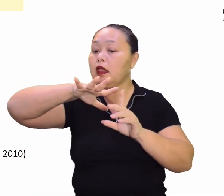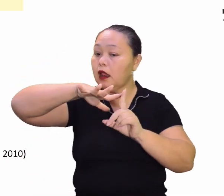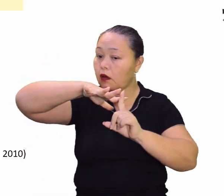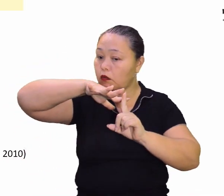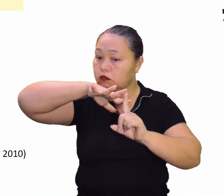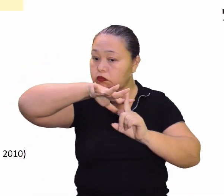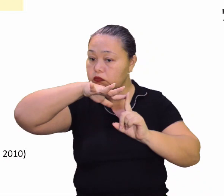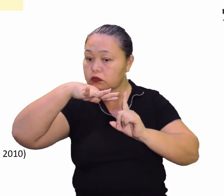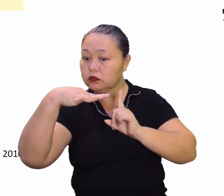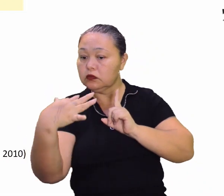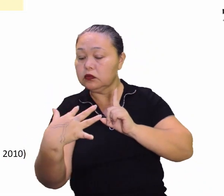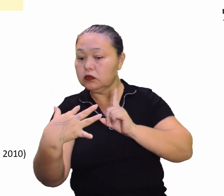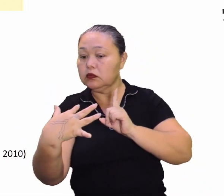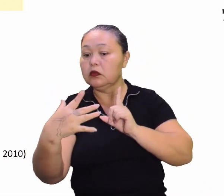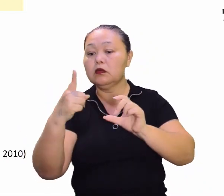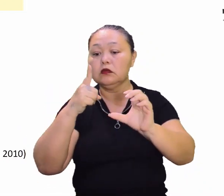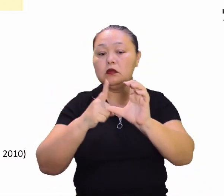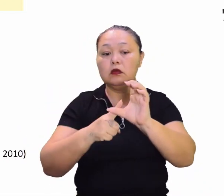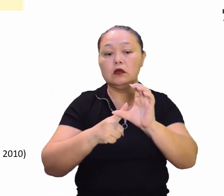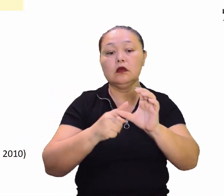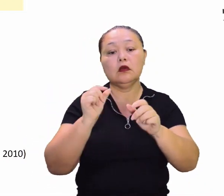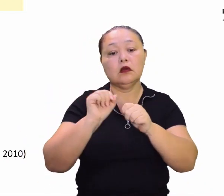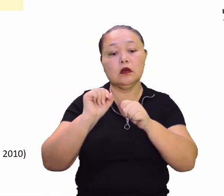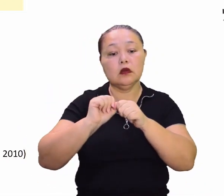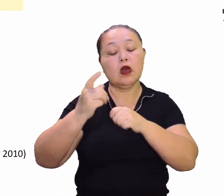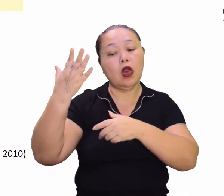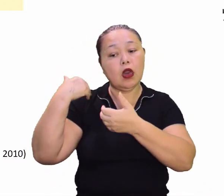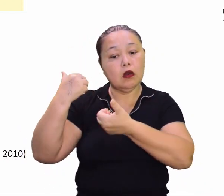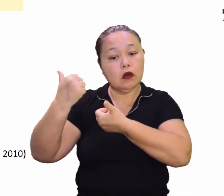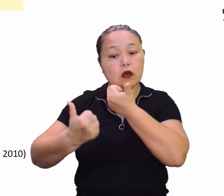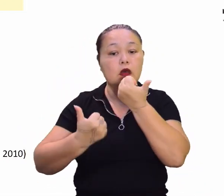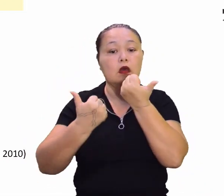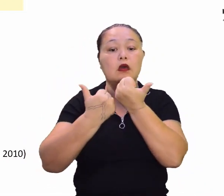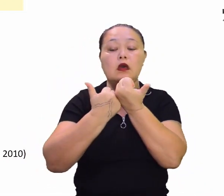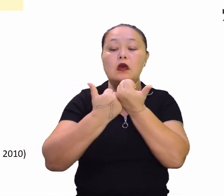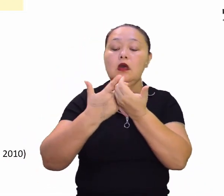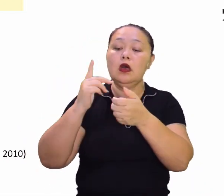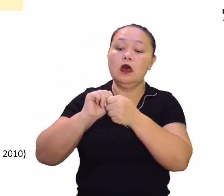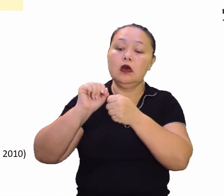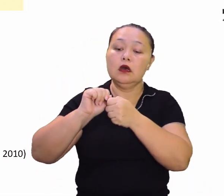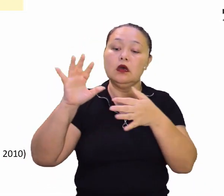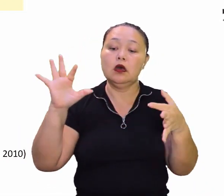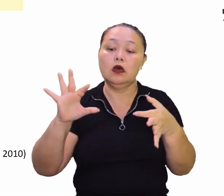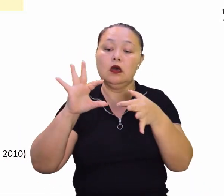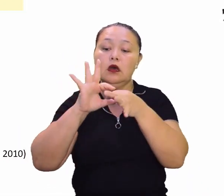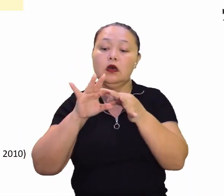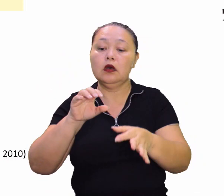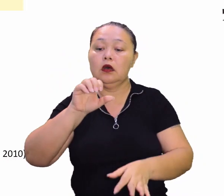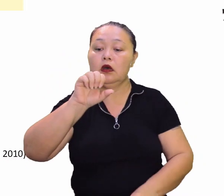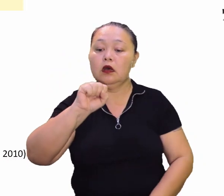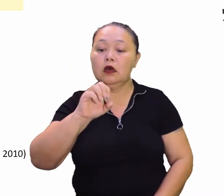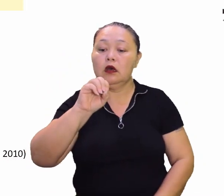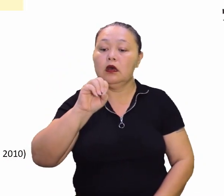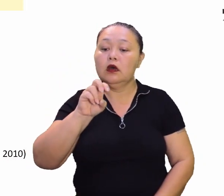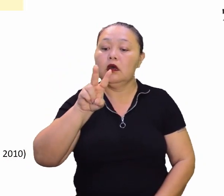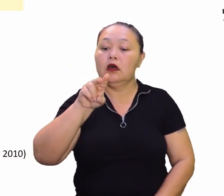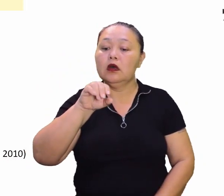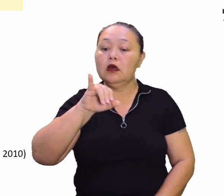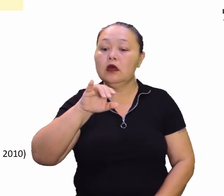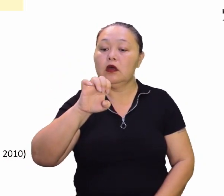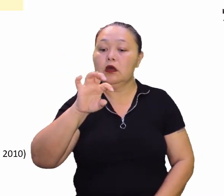ela foi apoiada pela antiga União Soviética, que inclusive, depois da dissolução da União